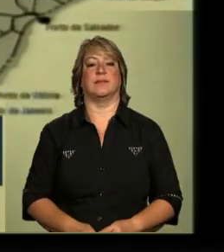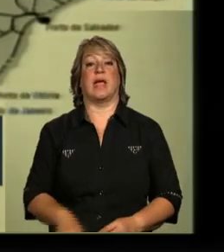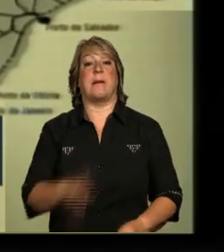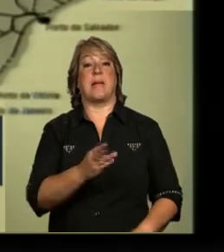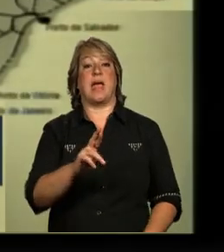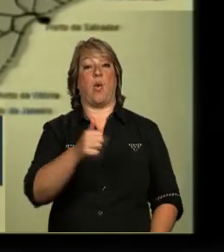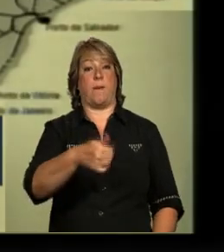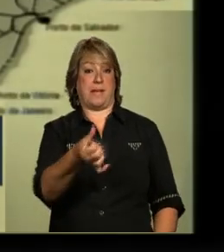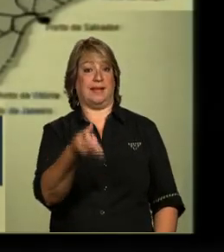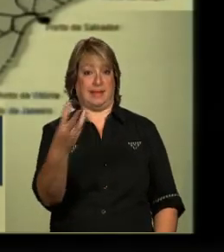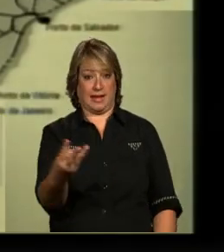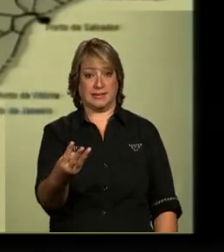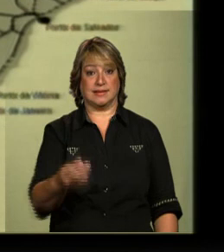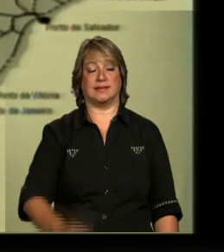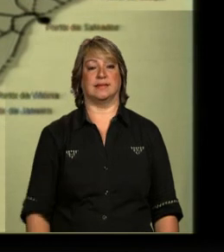br-163